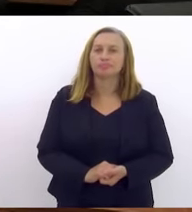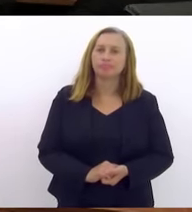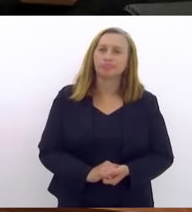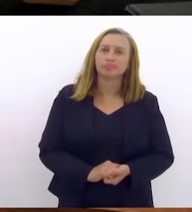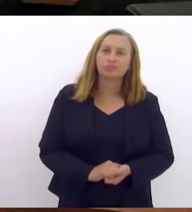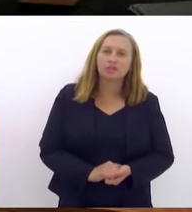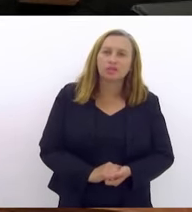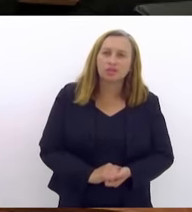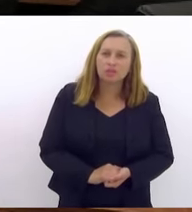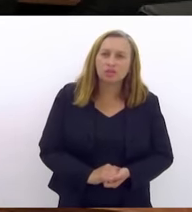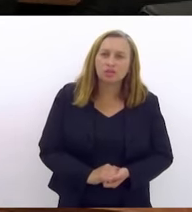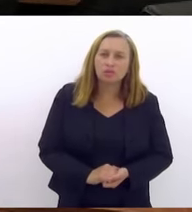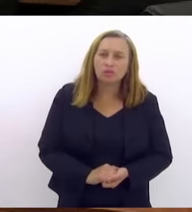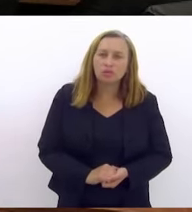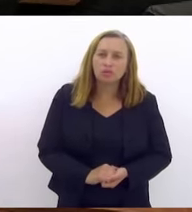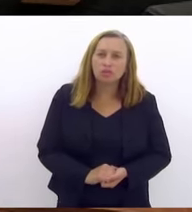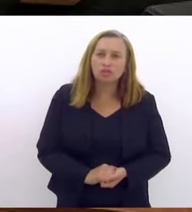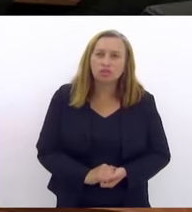Mantém em pé aqui, né?